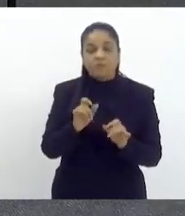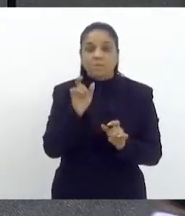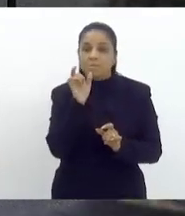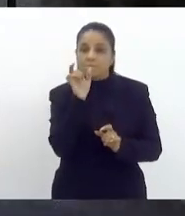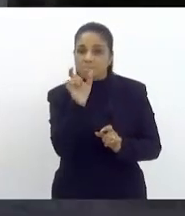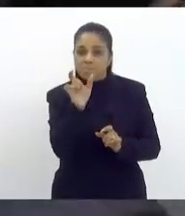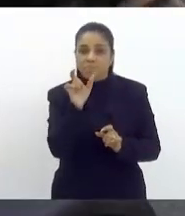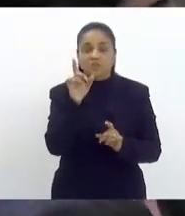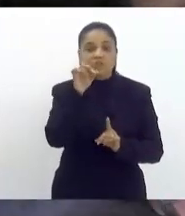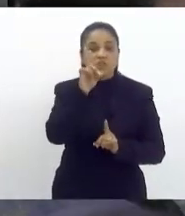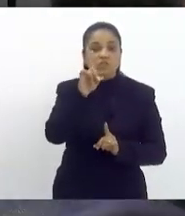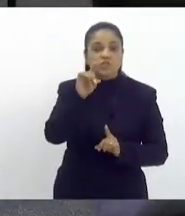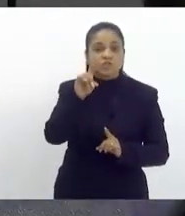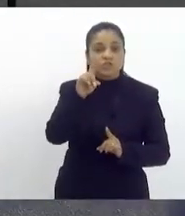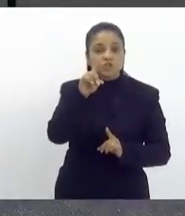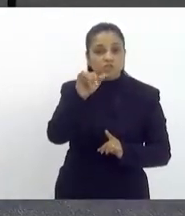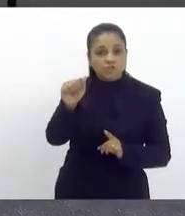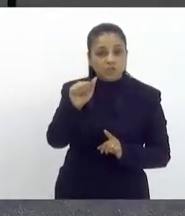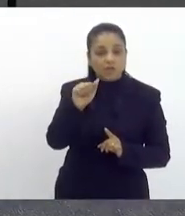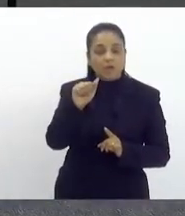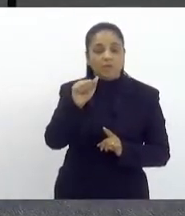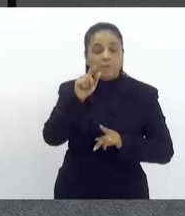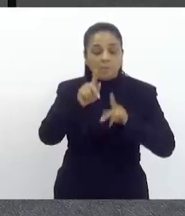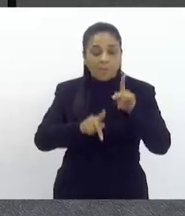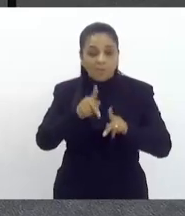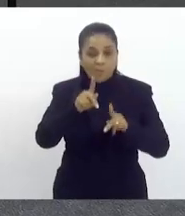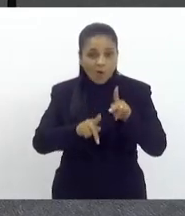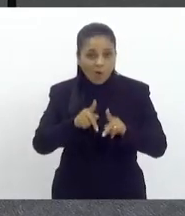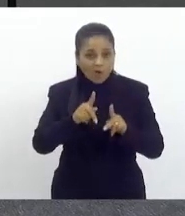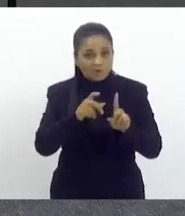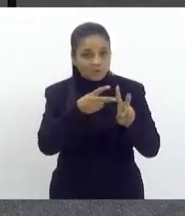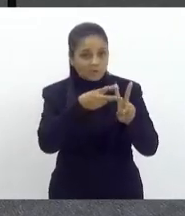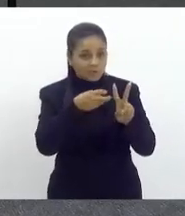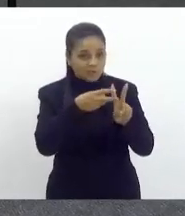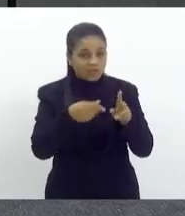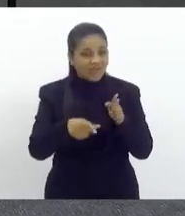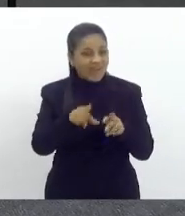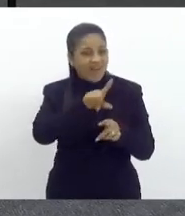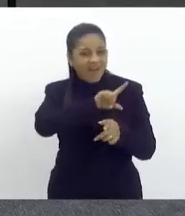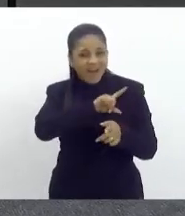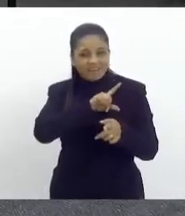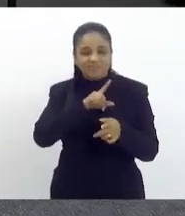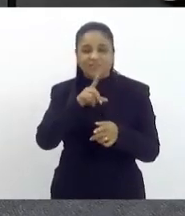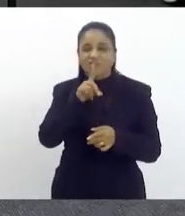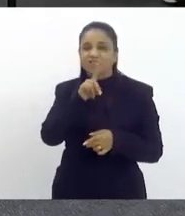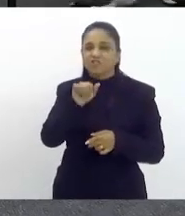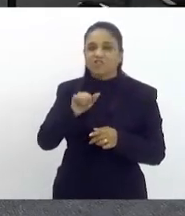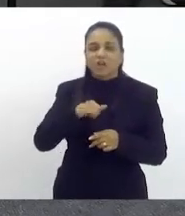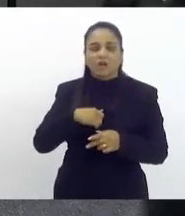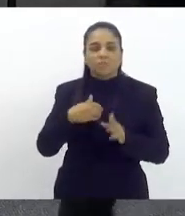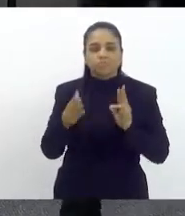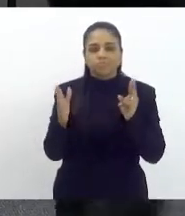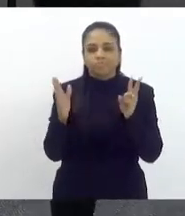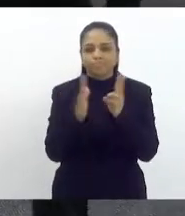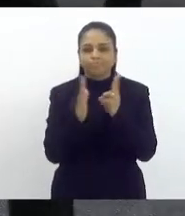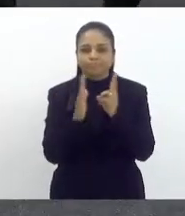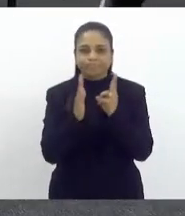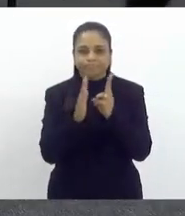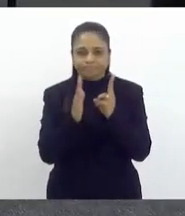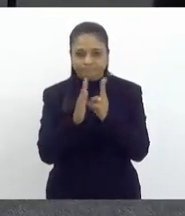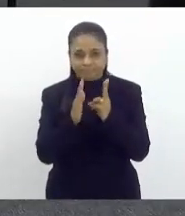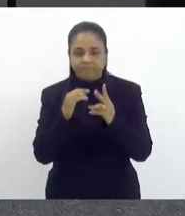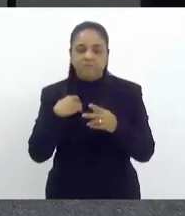indígenas na verdade era o dia do índio então portanto é muito importante a valorização da diversidade